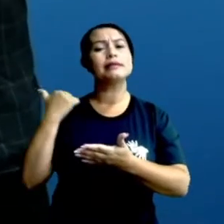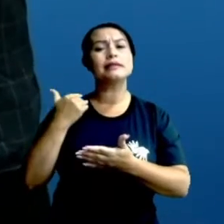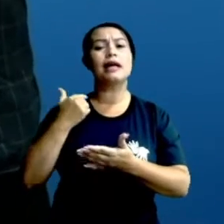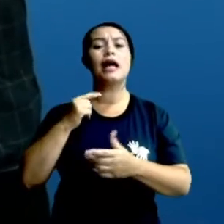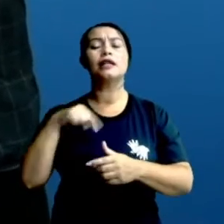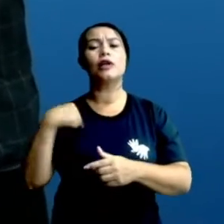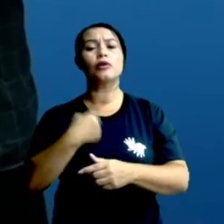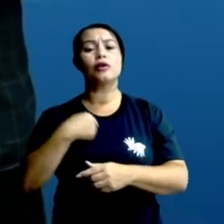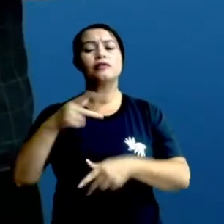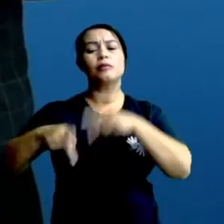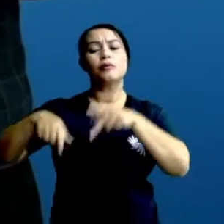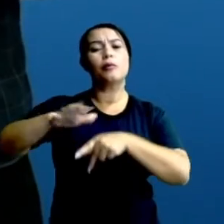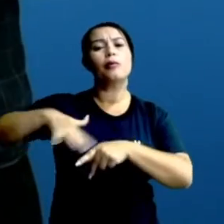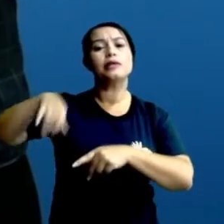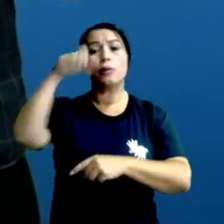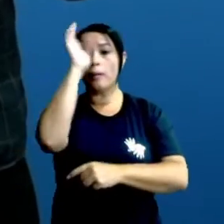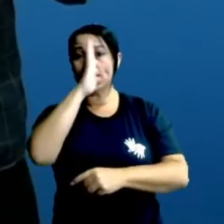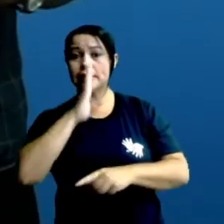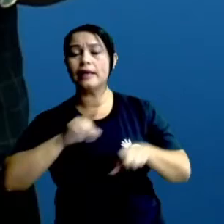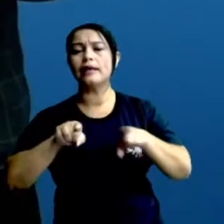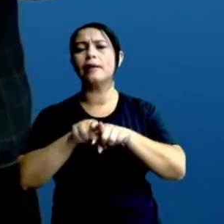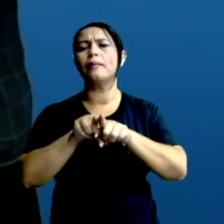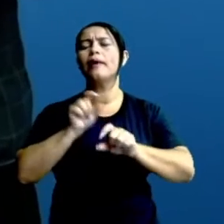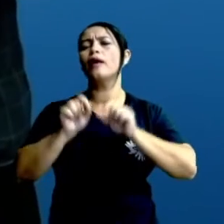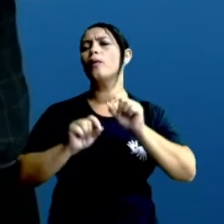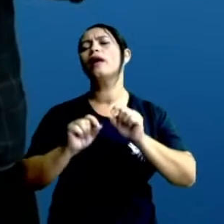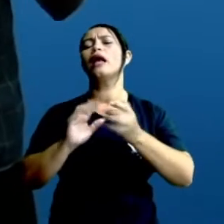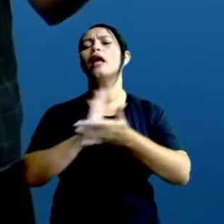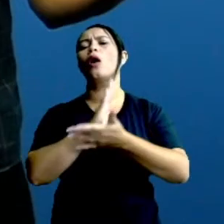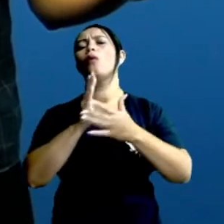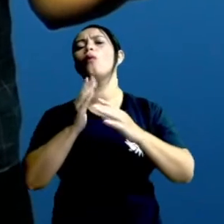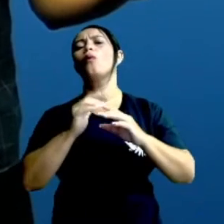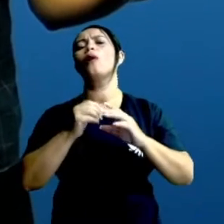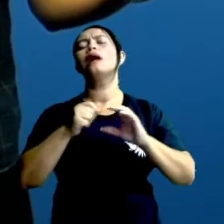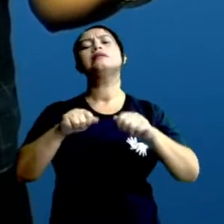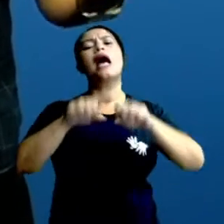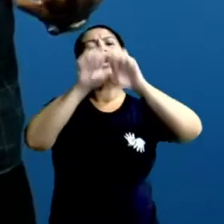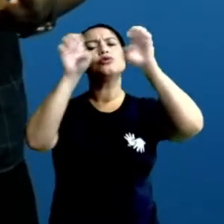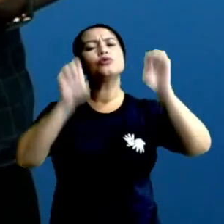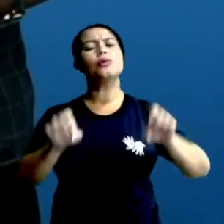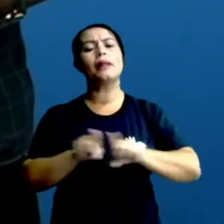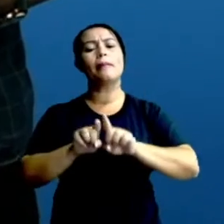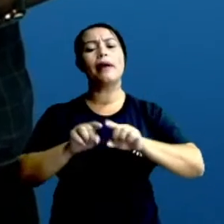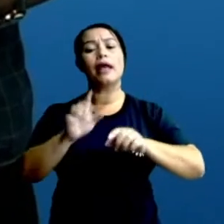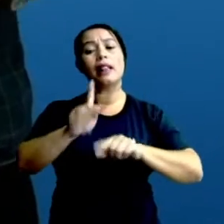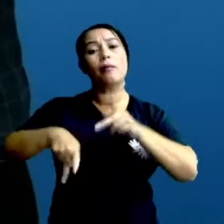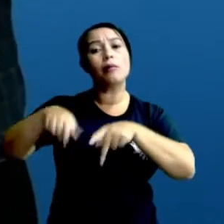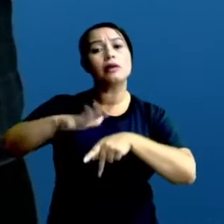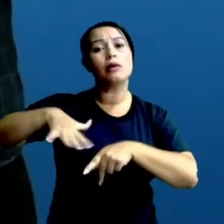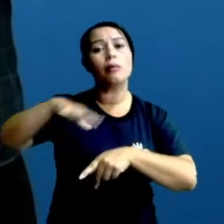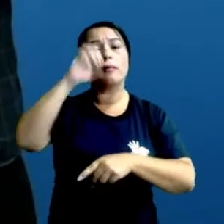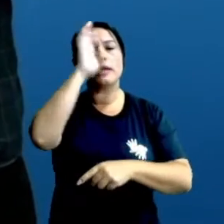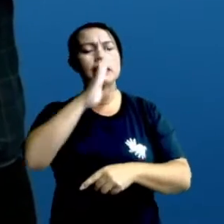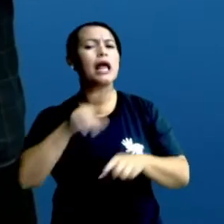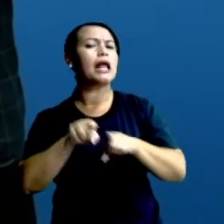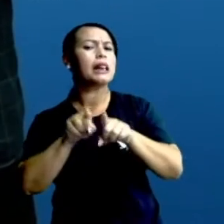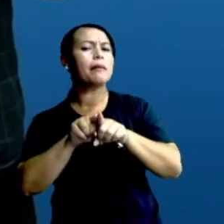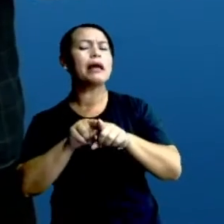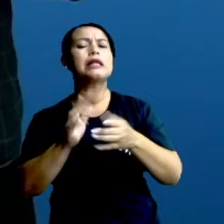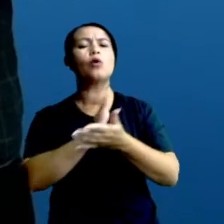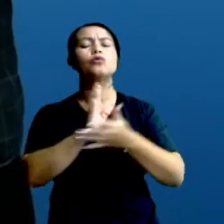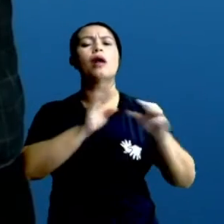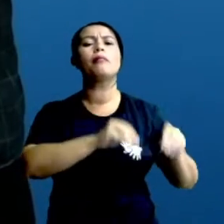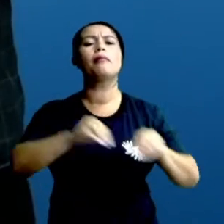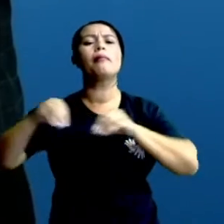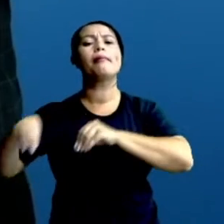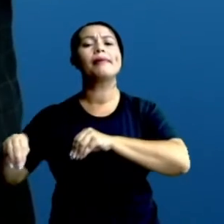sobre a parte de população brasileira e tratamos de aspectos relacionados à estrutura da população brasileira e também sobre das